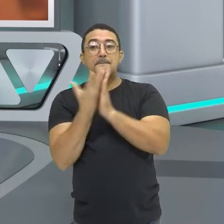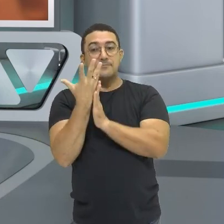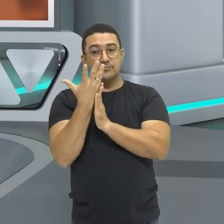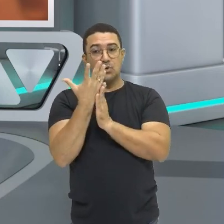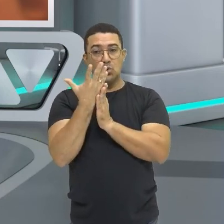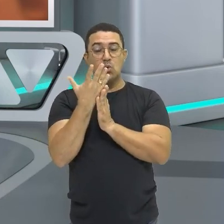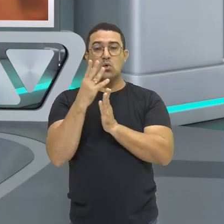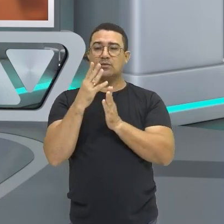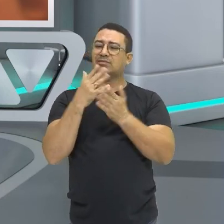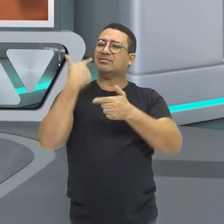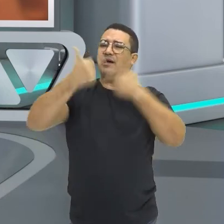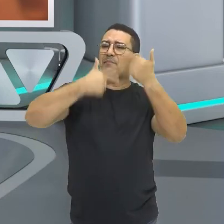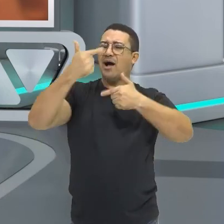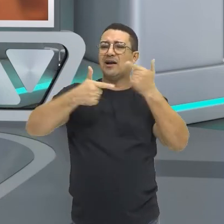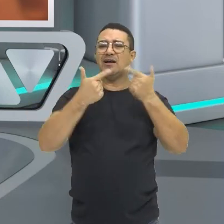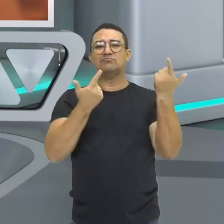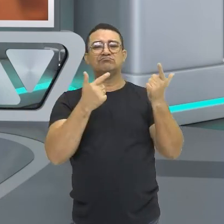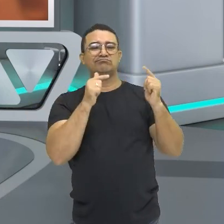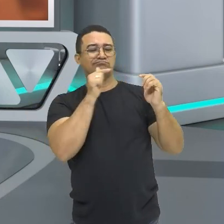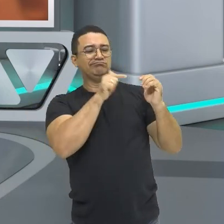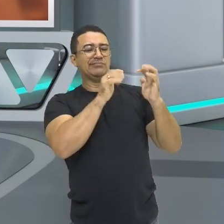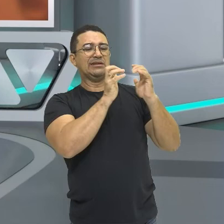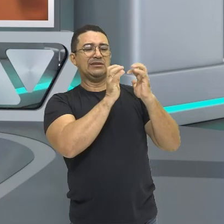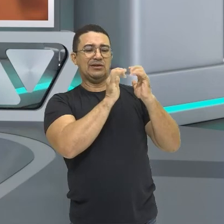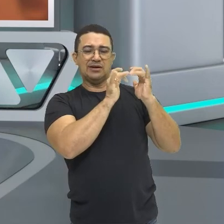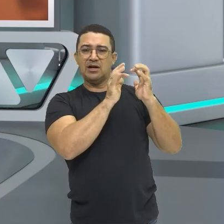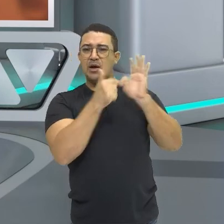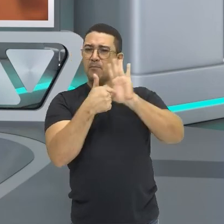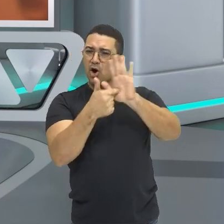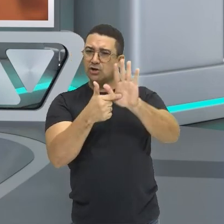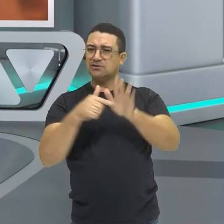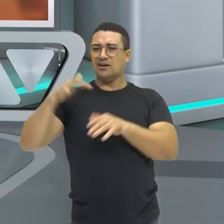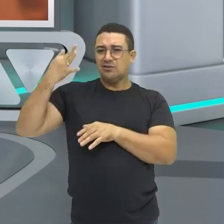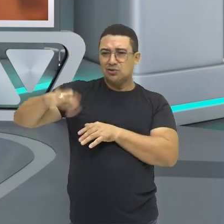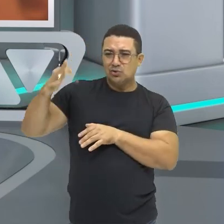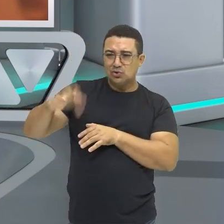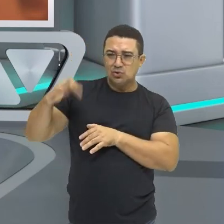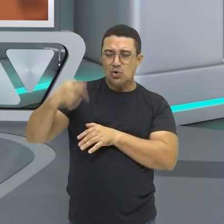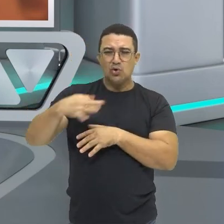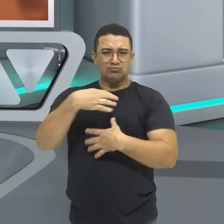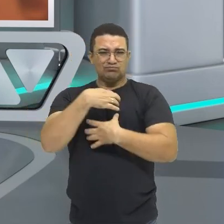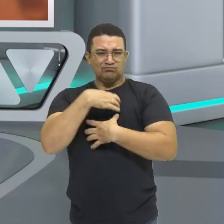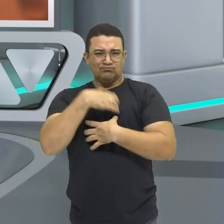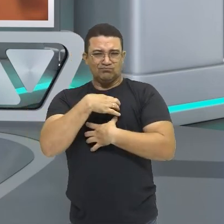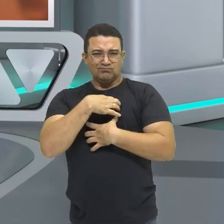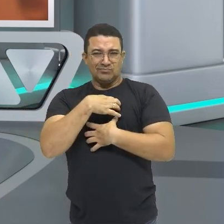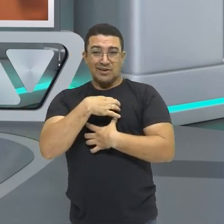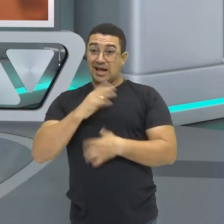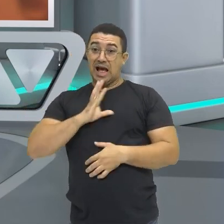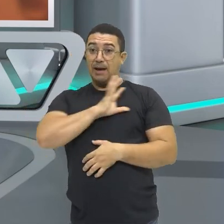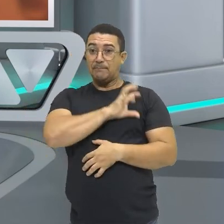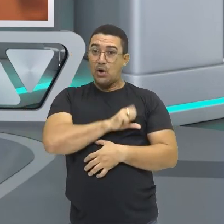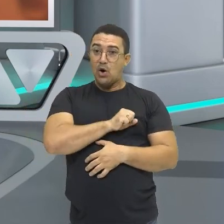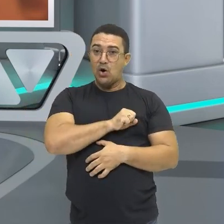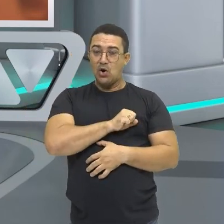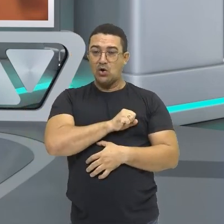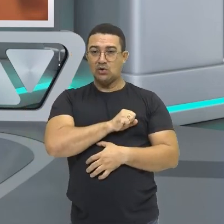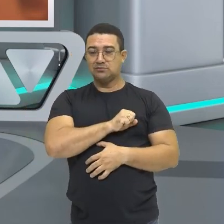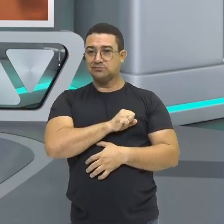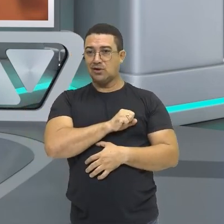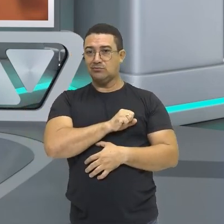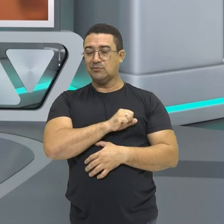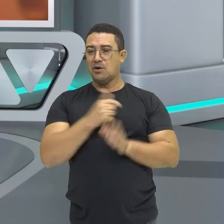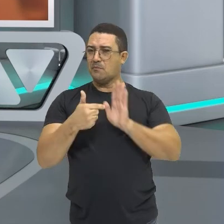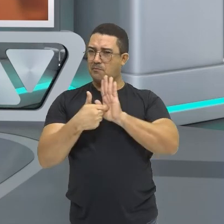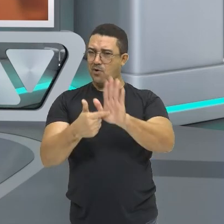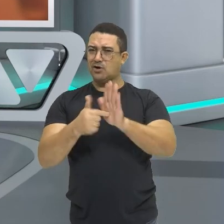com o psicológico. Ele vai trazer a dor, o íntimo, o amor, mas não é um amor alegre, um amor correspondido, ele vai